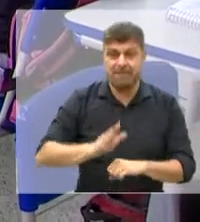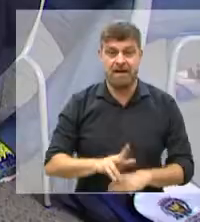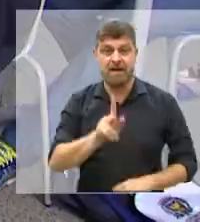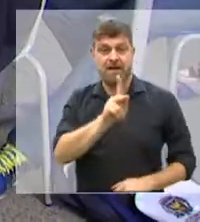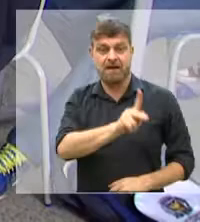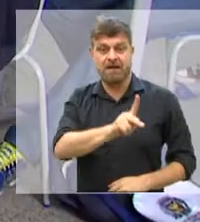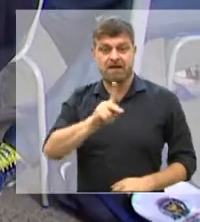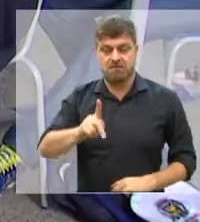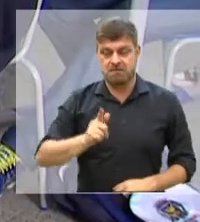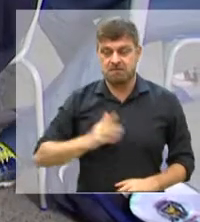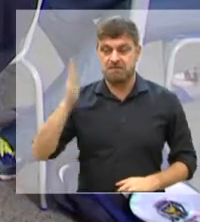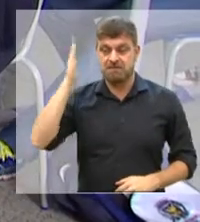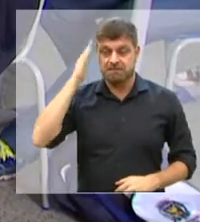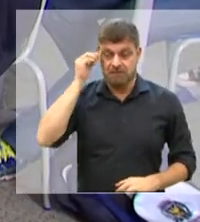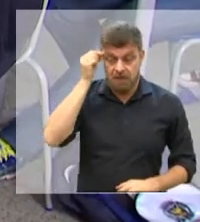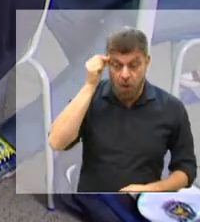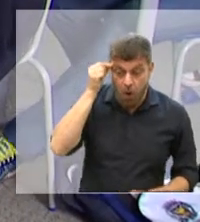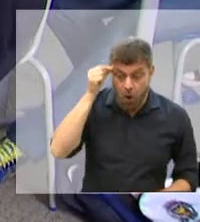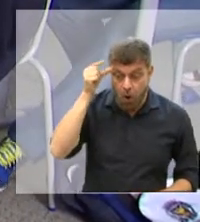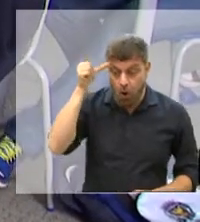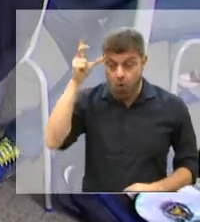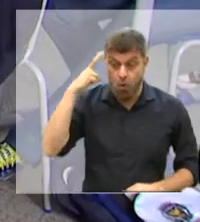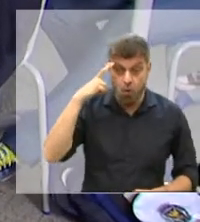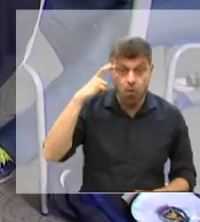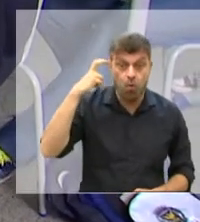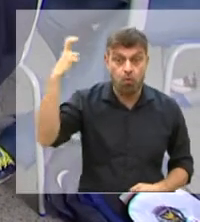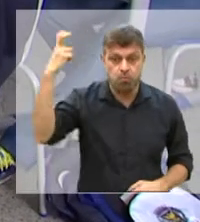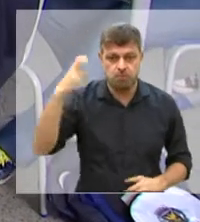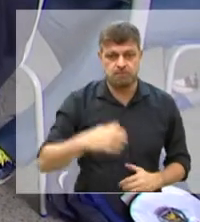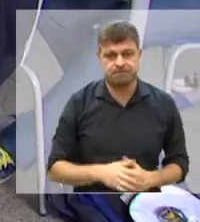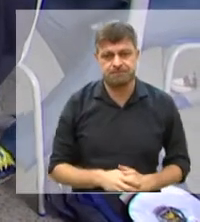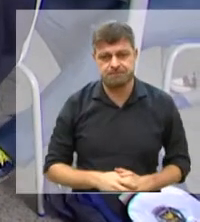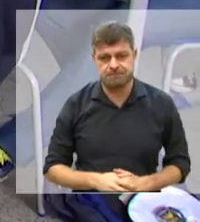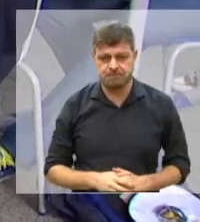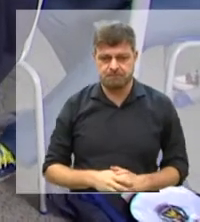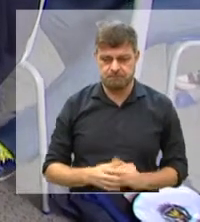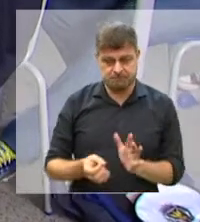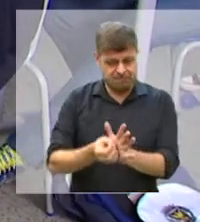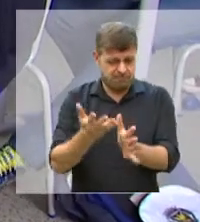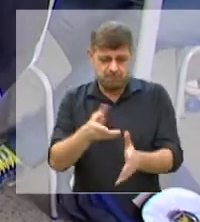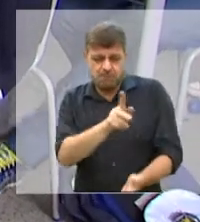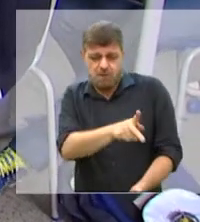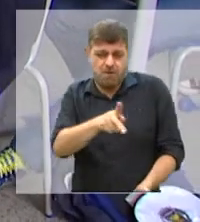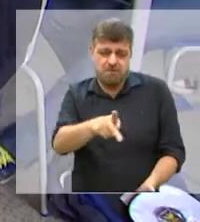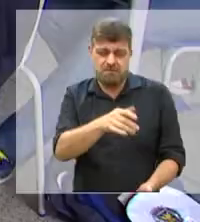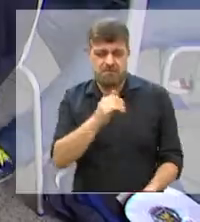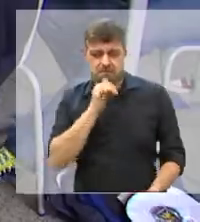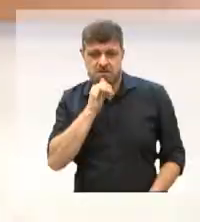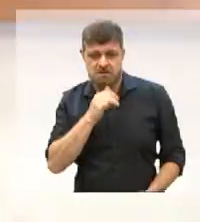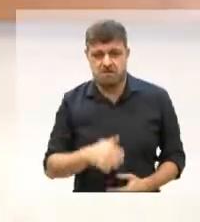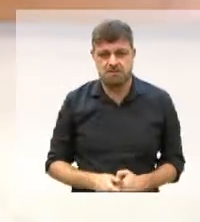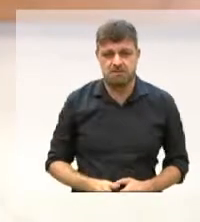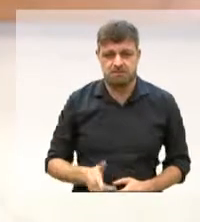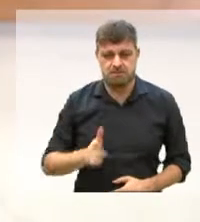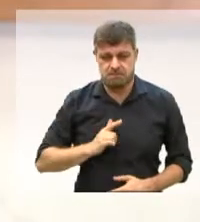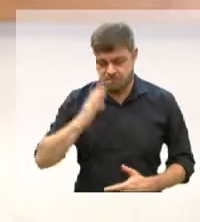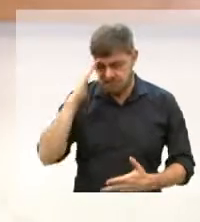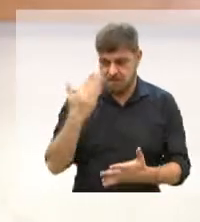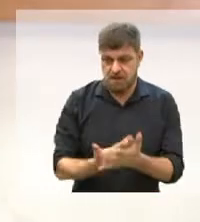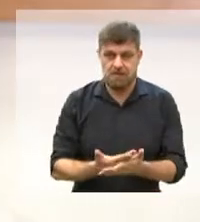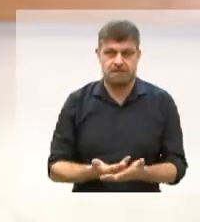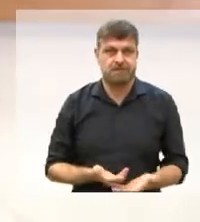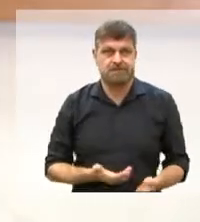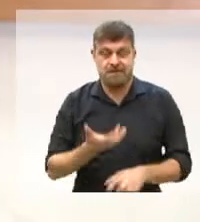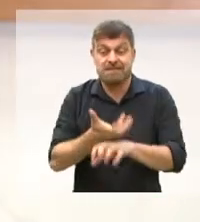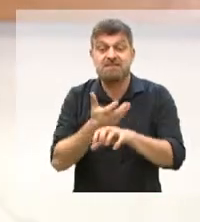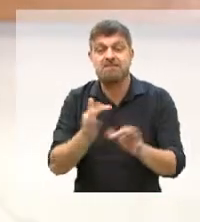amplitude do repertório cultural, do conhecimento desse professor, né? Por exemplo, às vezes um professor, e com certeza uma aula de um professor da